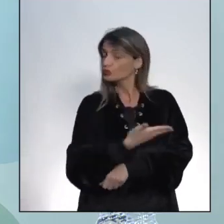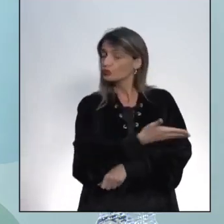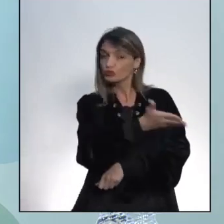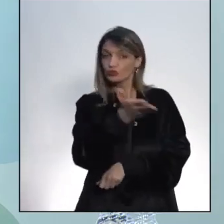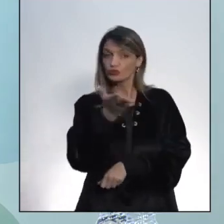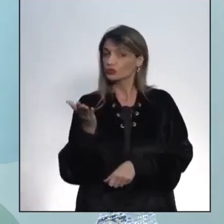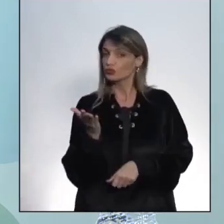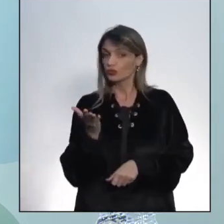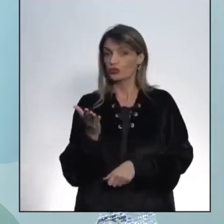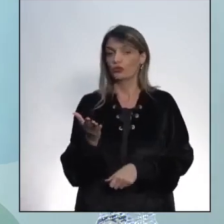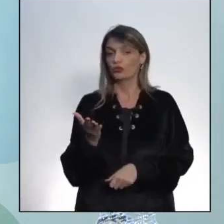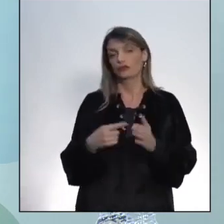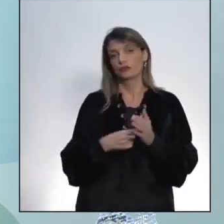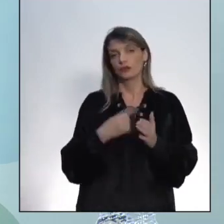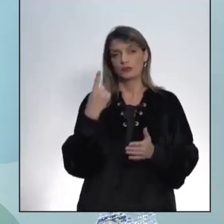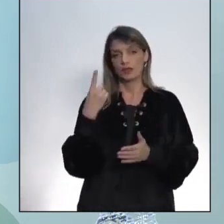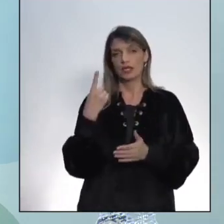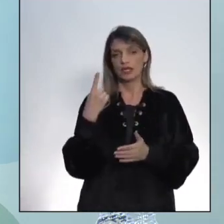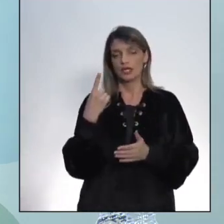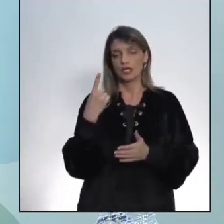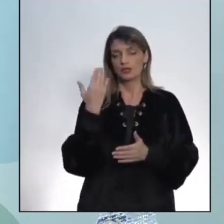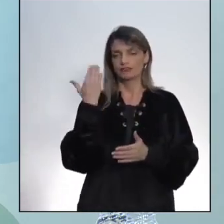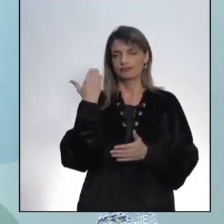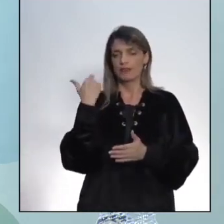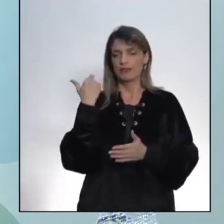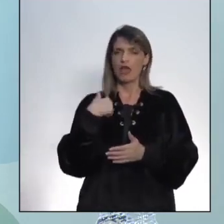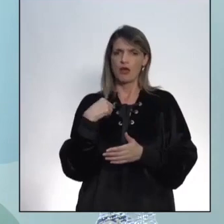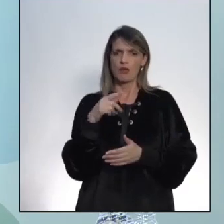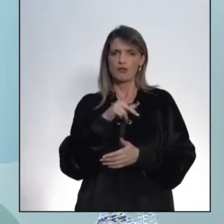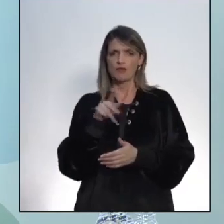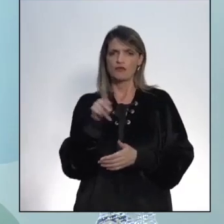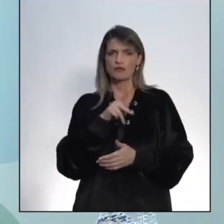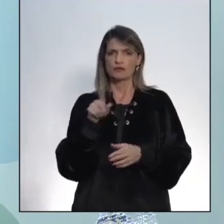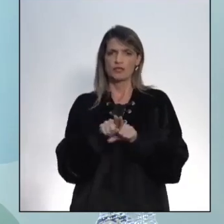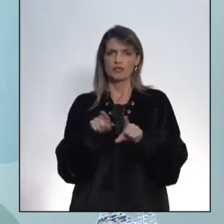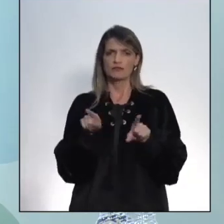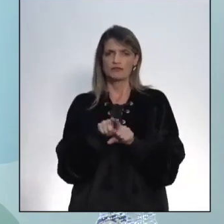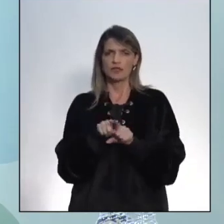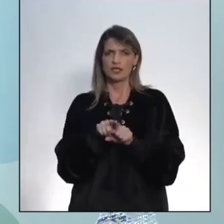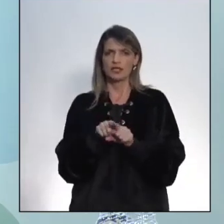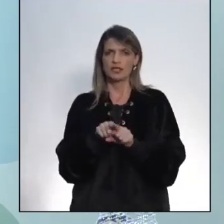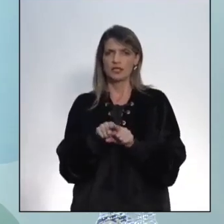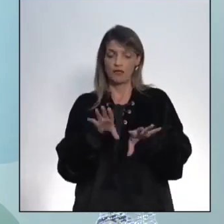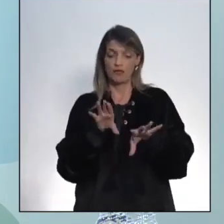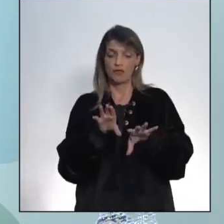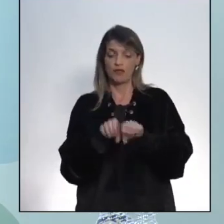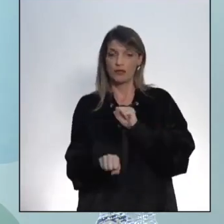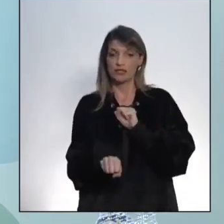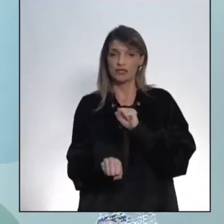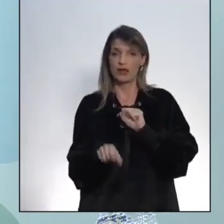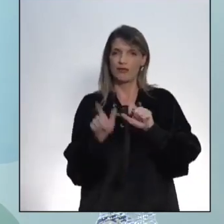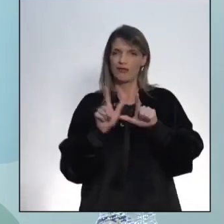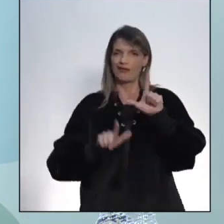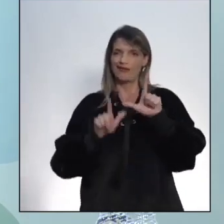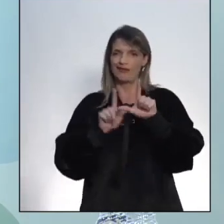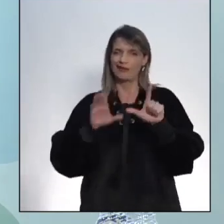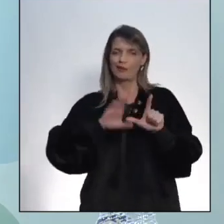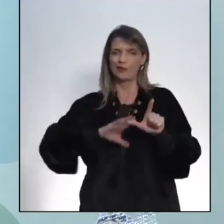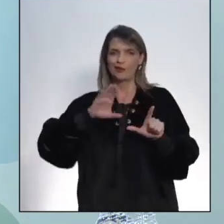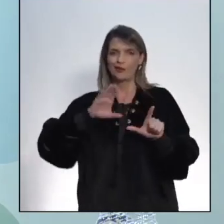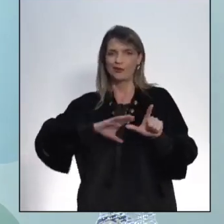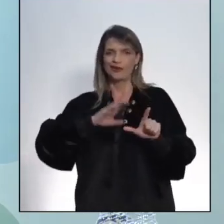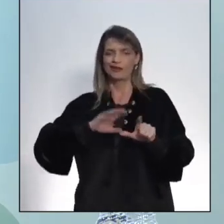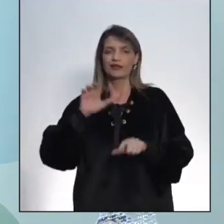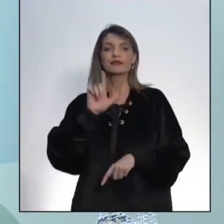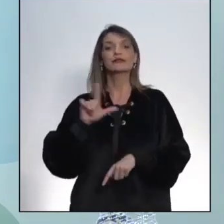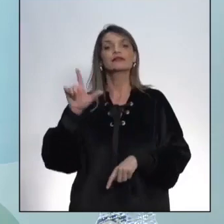tenho dito, Renato e Chico, que por eu ser professor, a minha primeira formação de letras, português, de